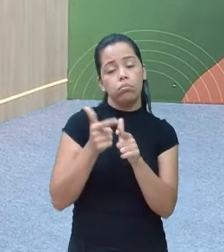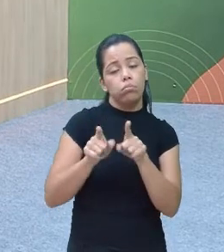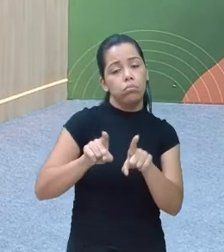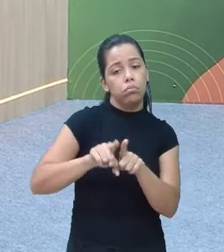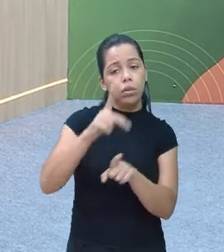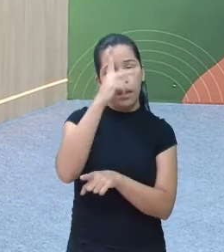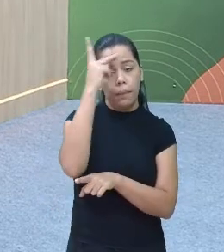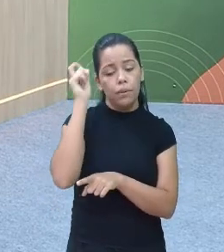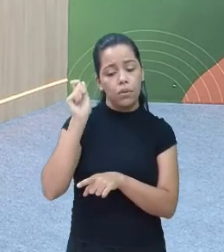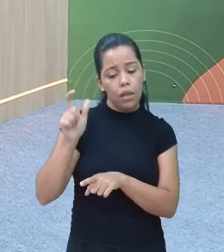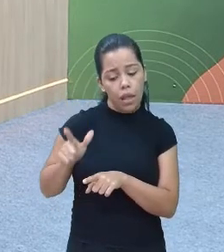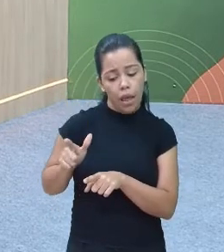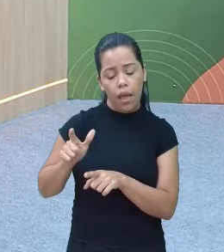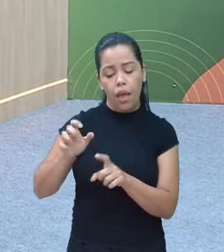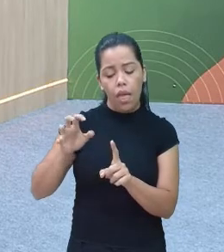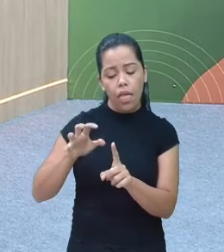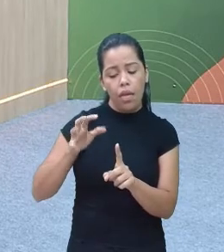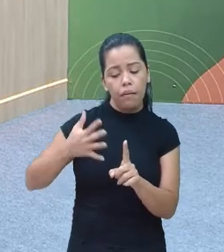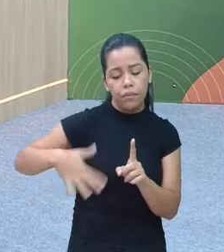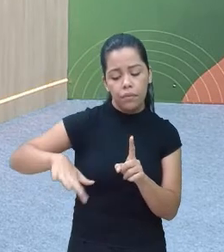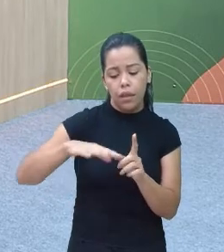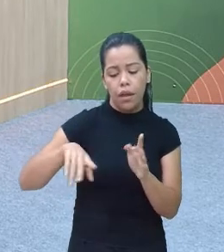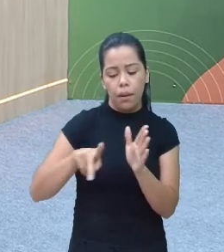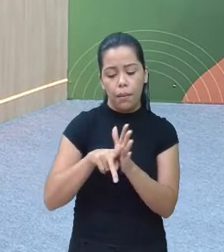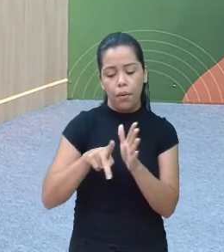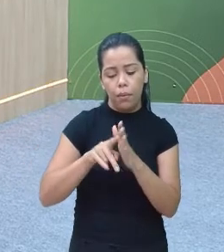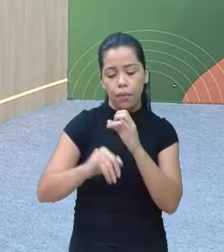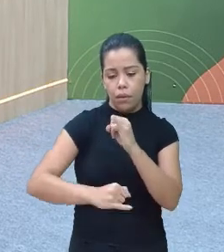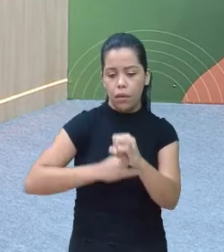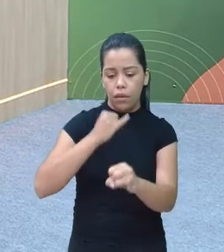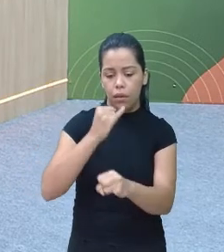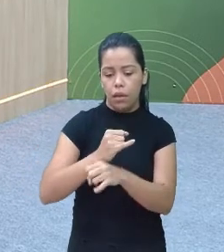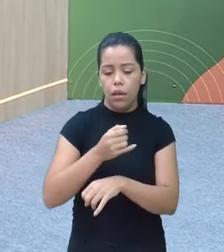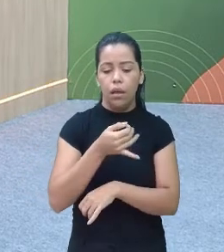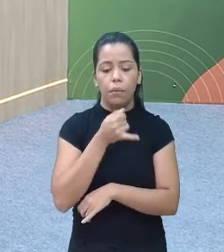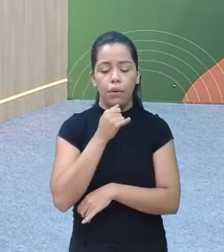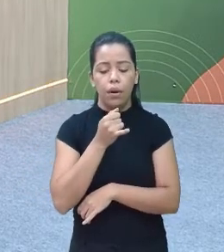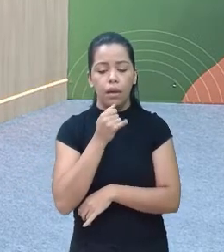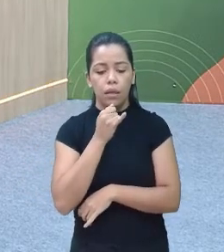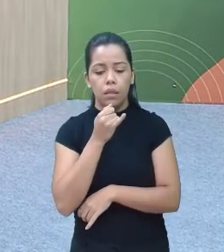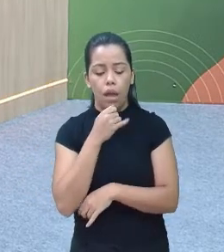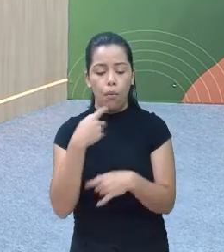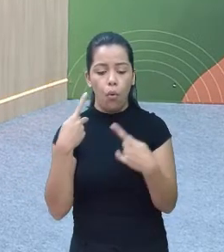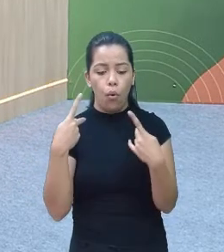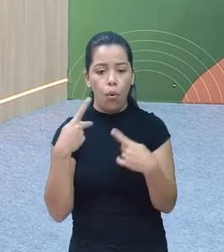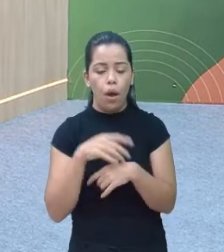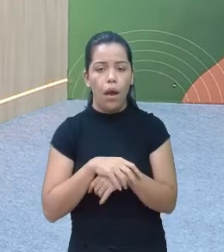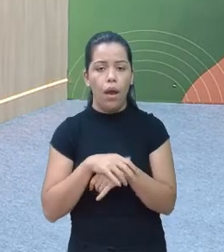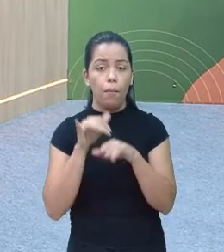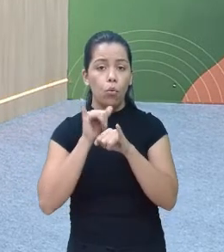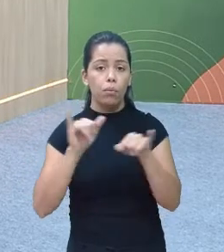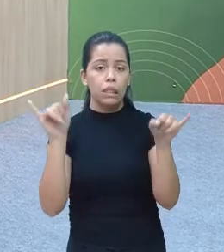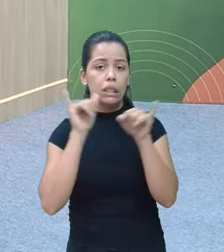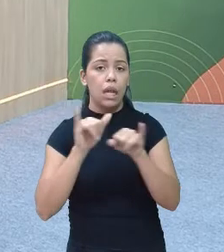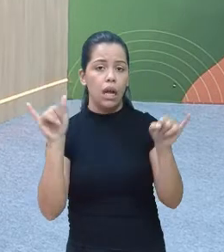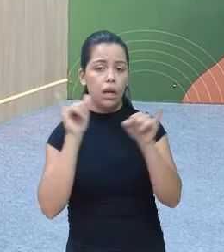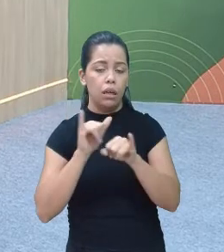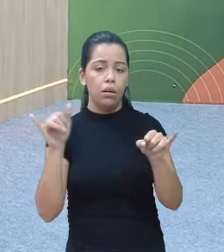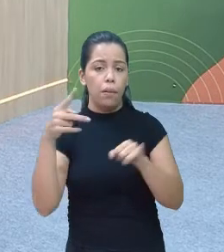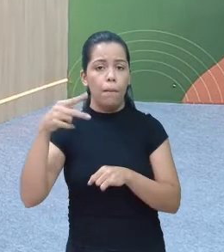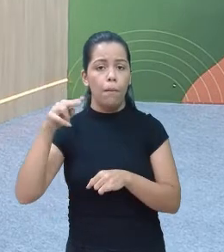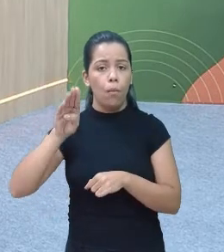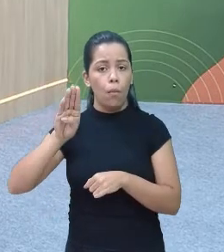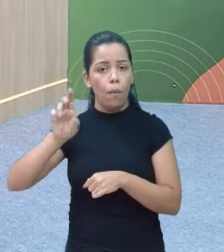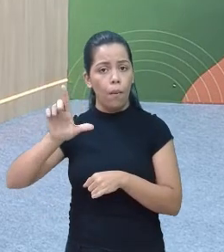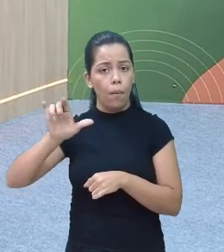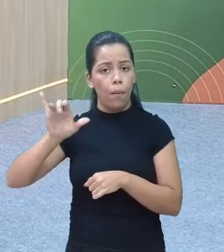se abrange a outras profissões, por exemplo, a publicidade, é que o conteúdo é facilmente perecível. Então, se eu lanço